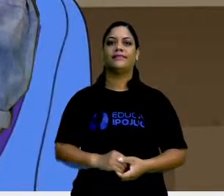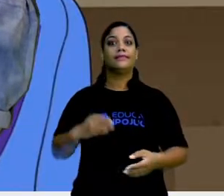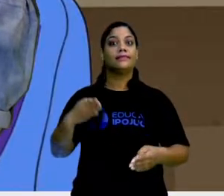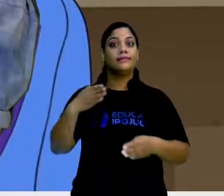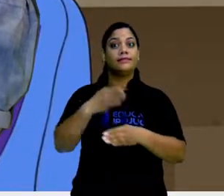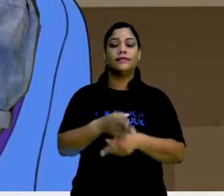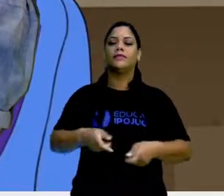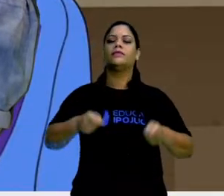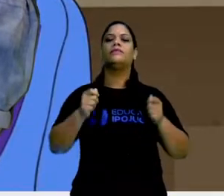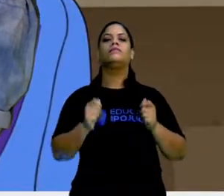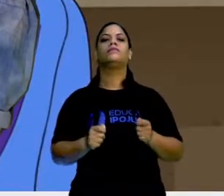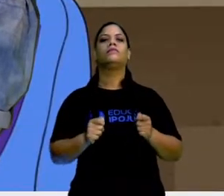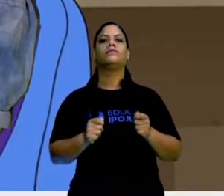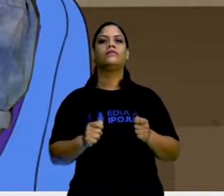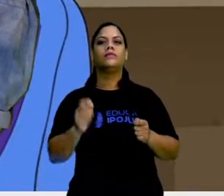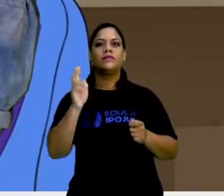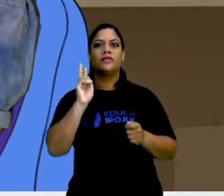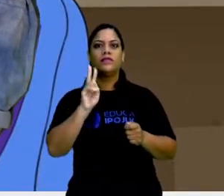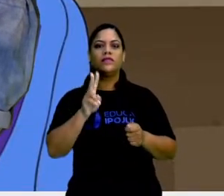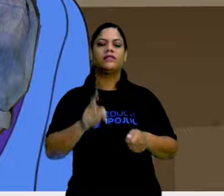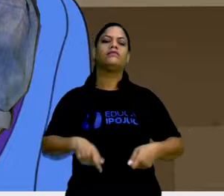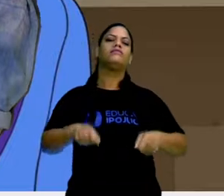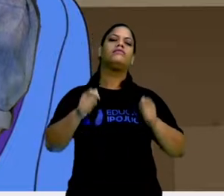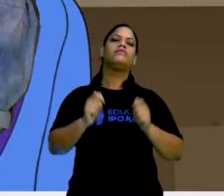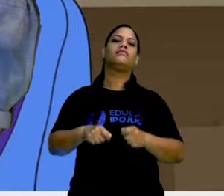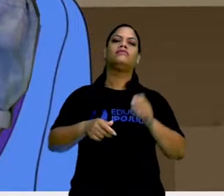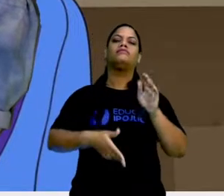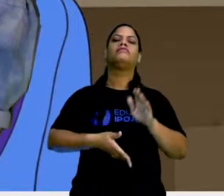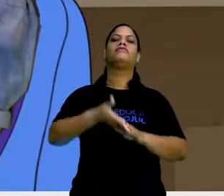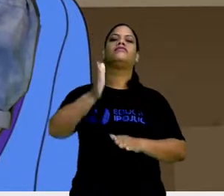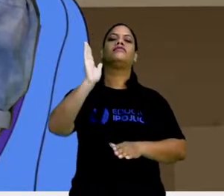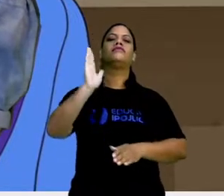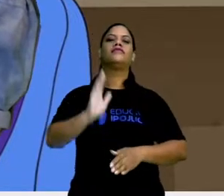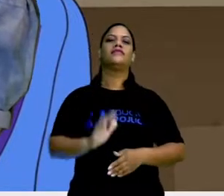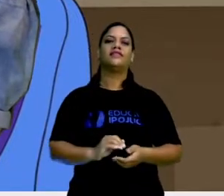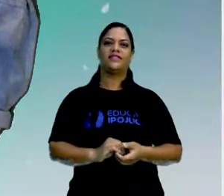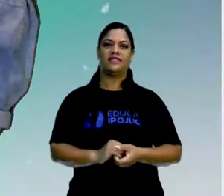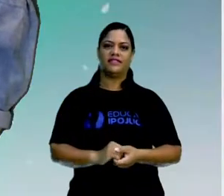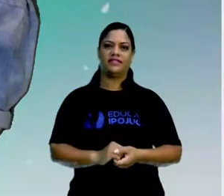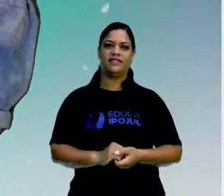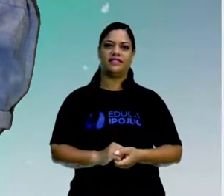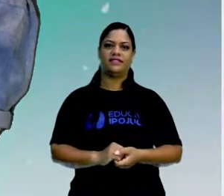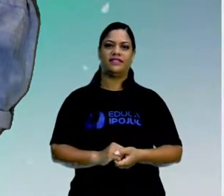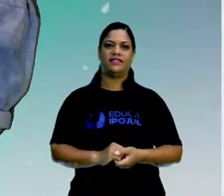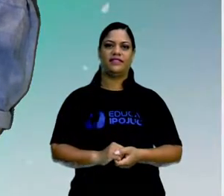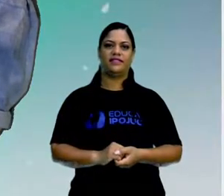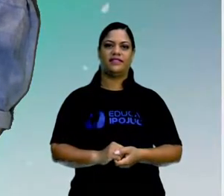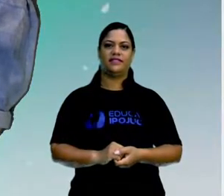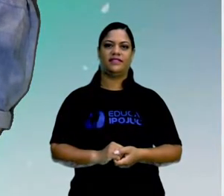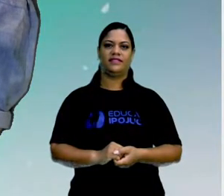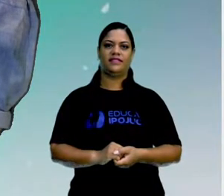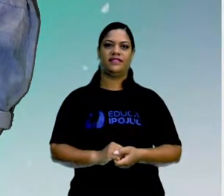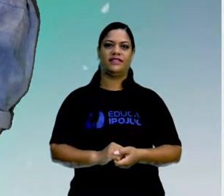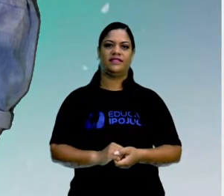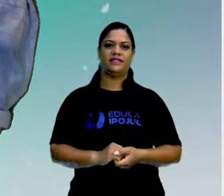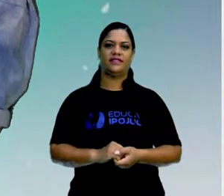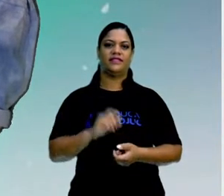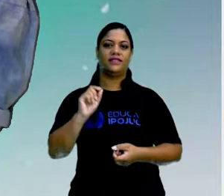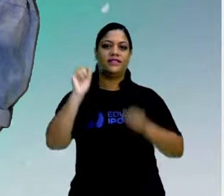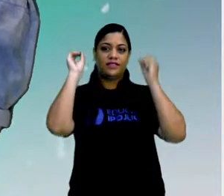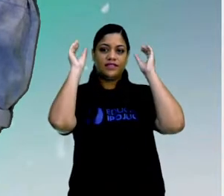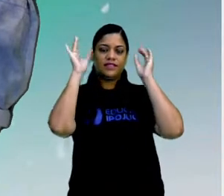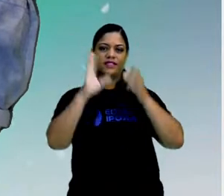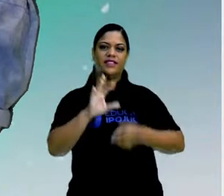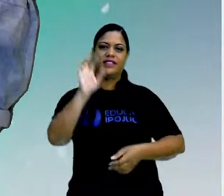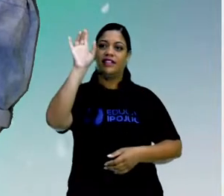Subiu no trenó e foi embora, leiturinha. Olha esse menino aqui atrás de mim aqui. Foi o que, leiturinha? A neve